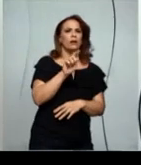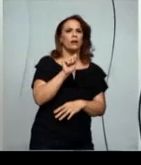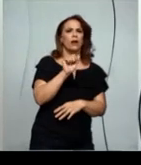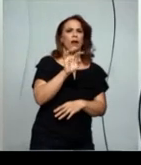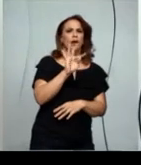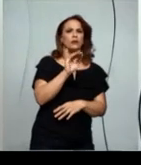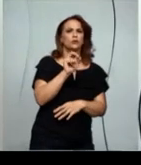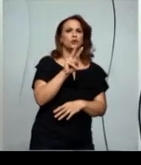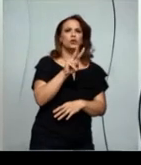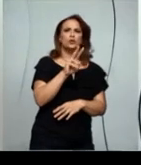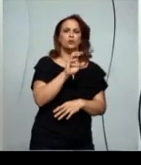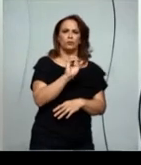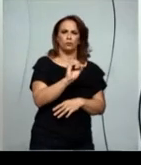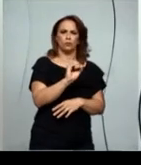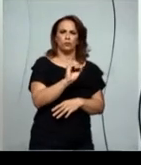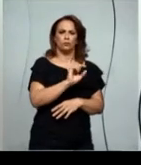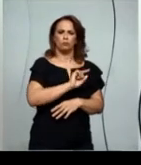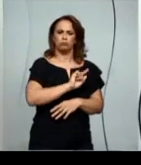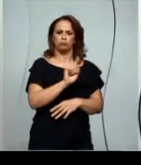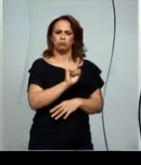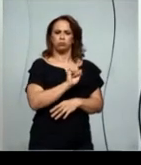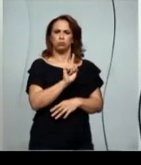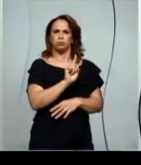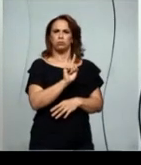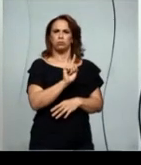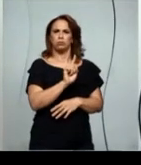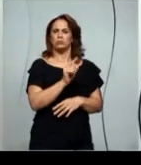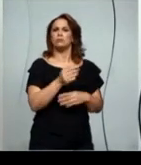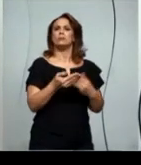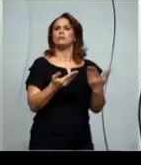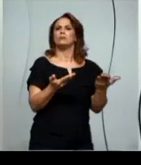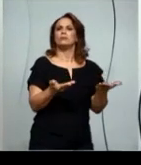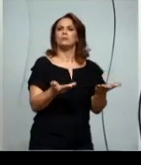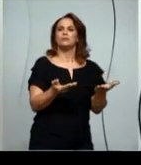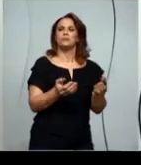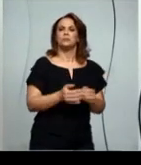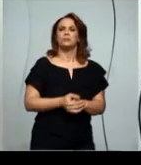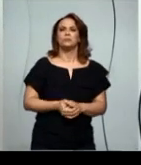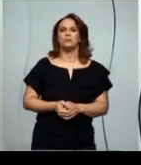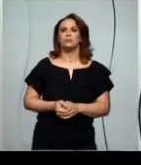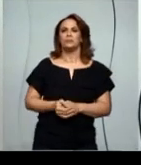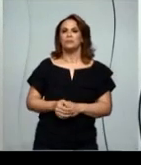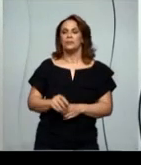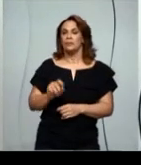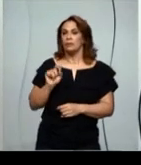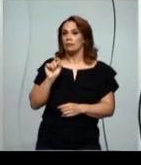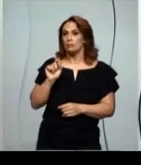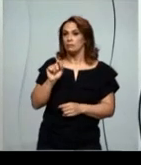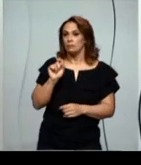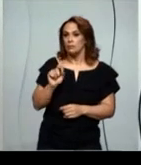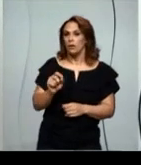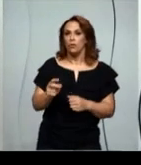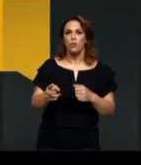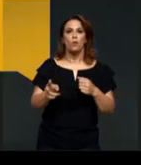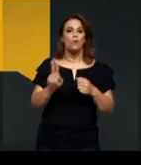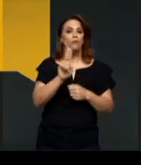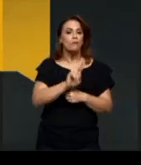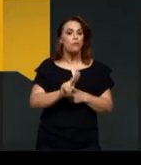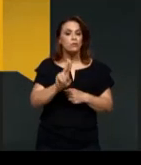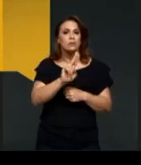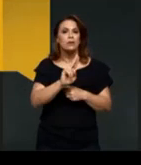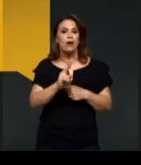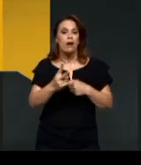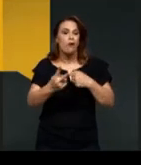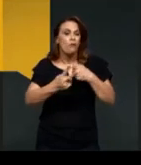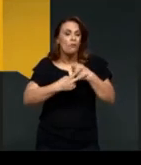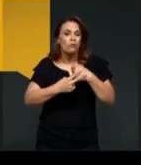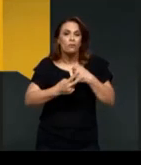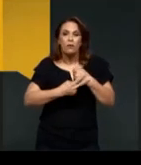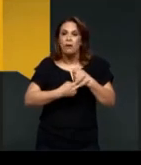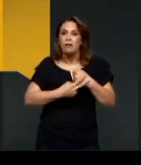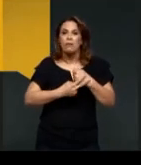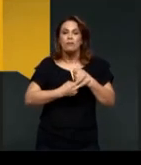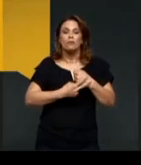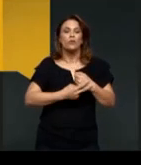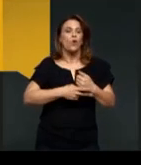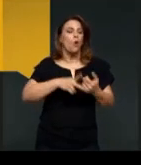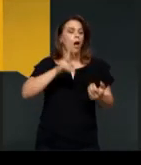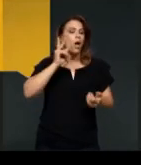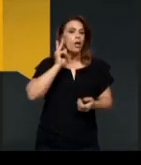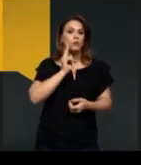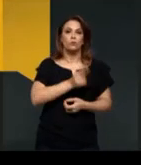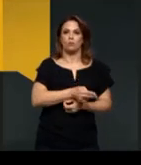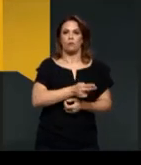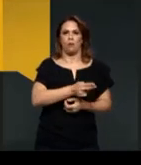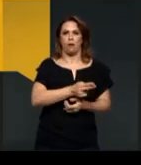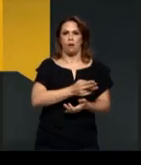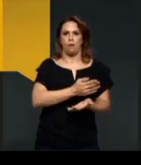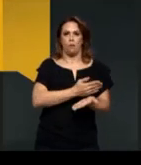segunda, but they on Tuesday. Então, eu vou usar o mesmo verbo que eu tenho na frase inicial, que é o